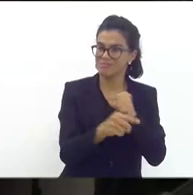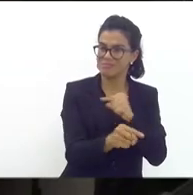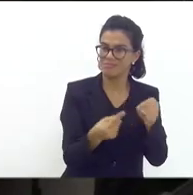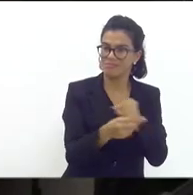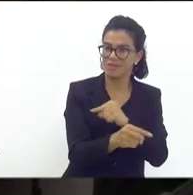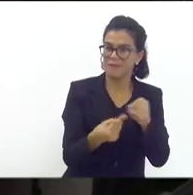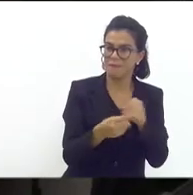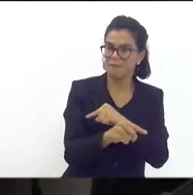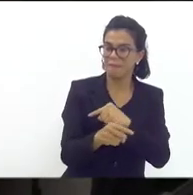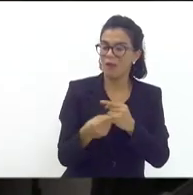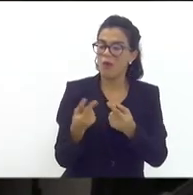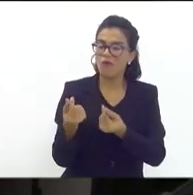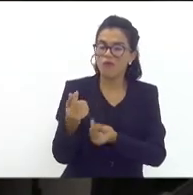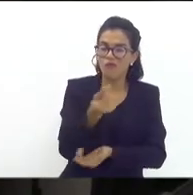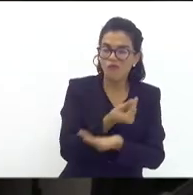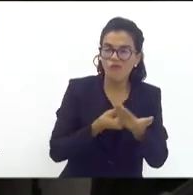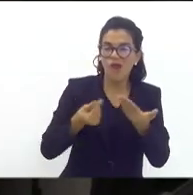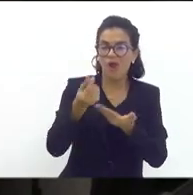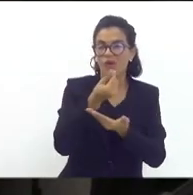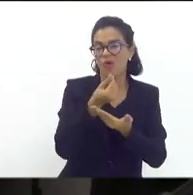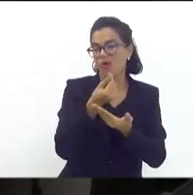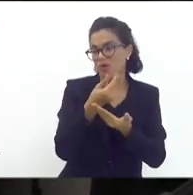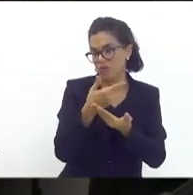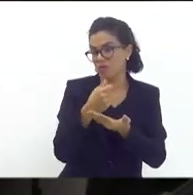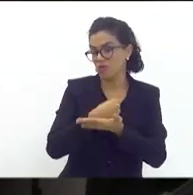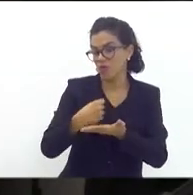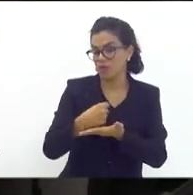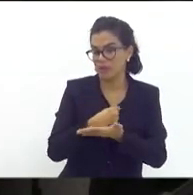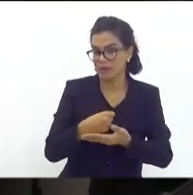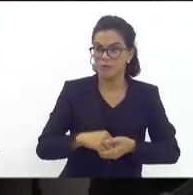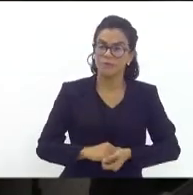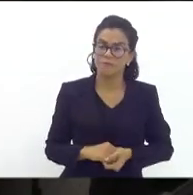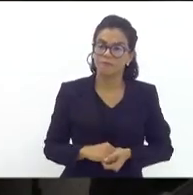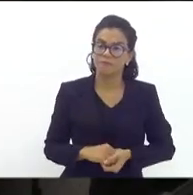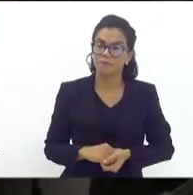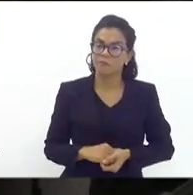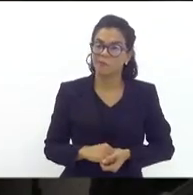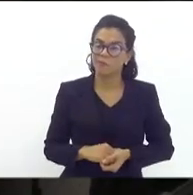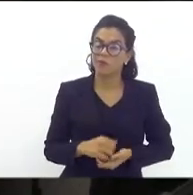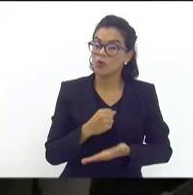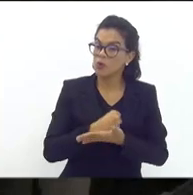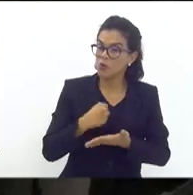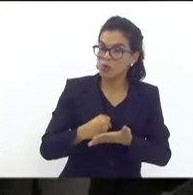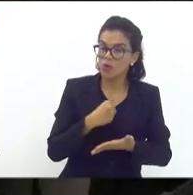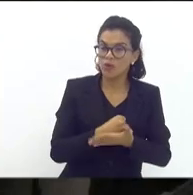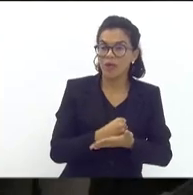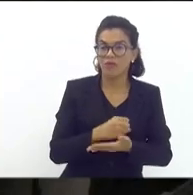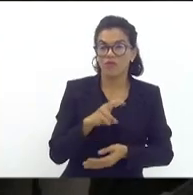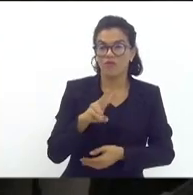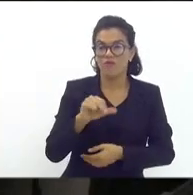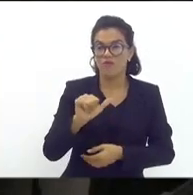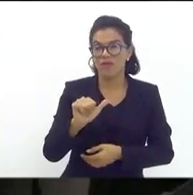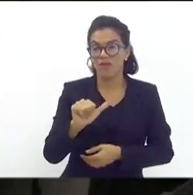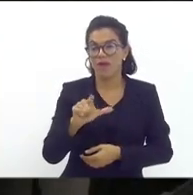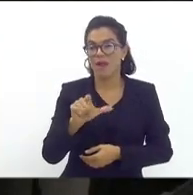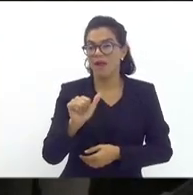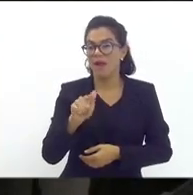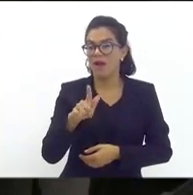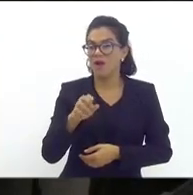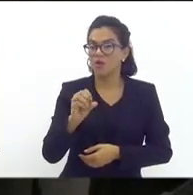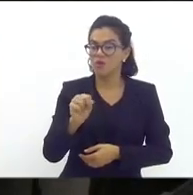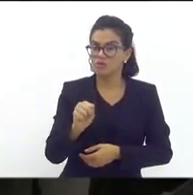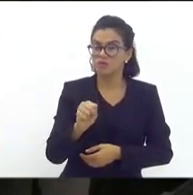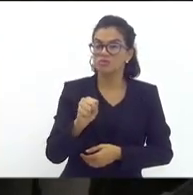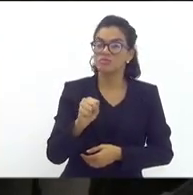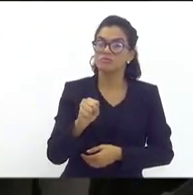da equação Econômica financeira do contrato o contrato da Via Lagos foi renovado com parecer em